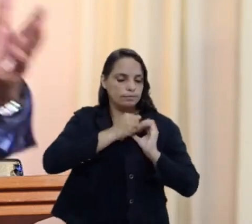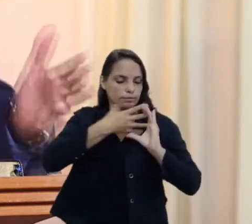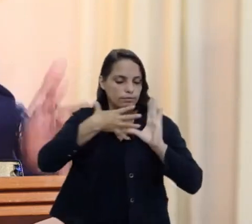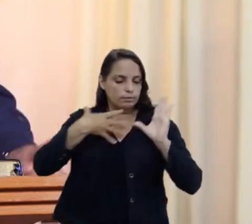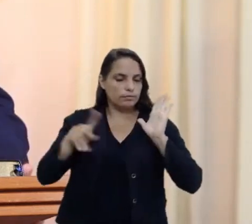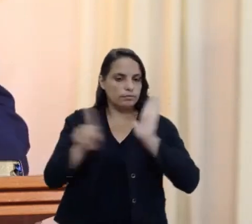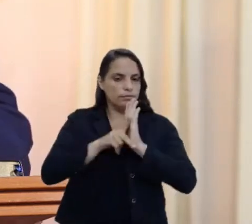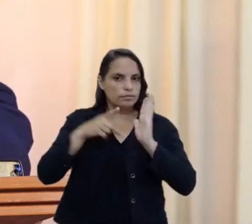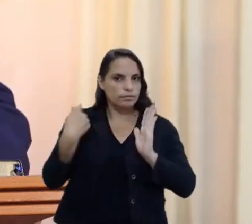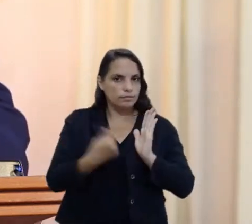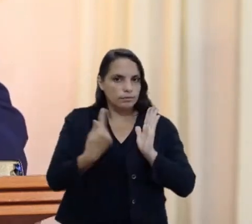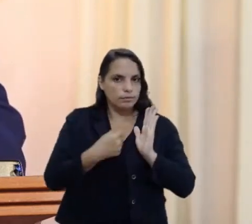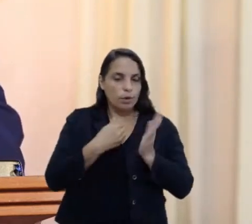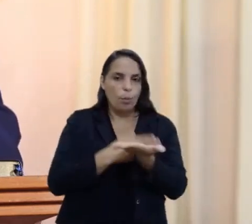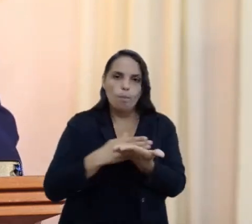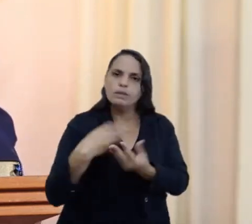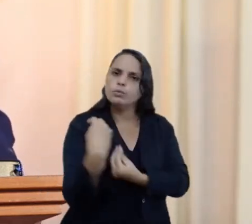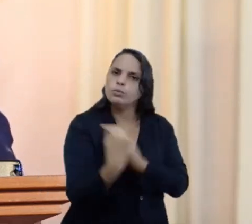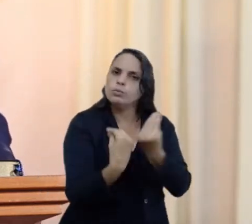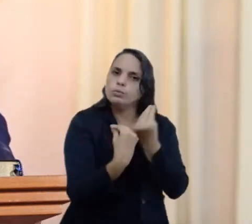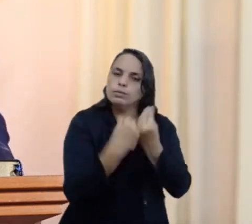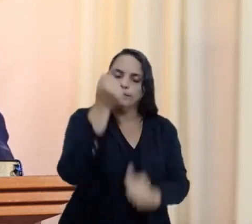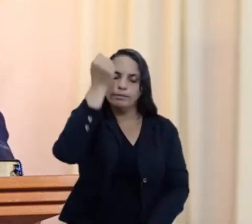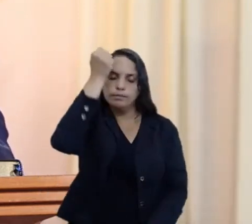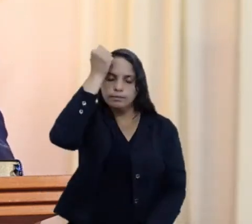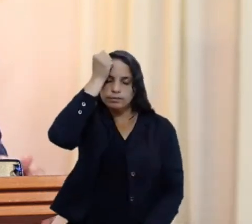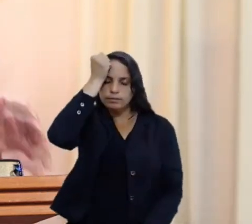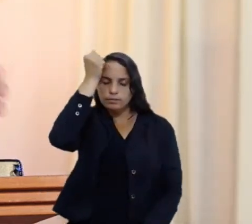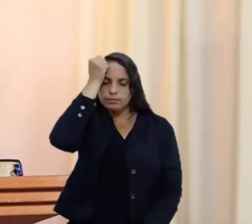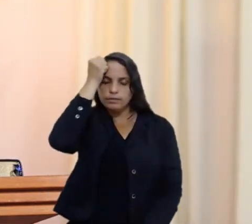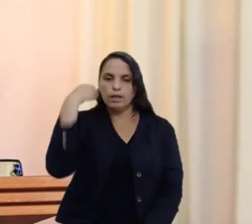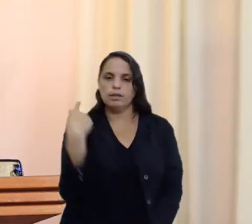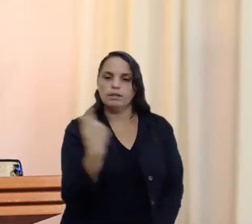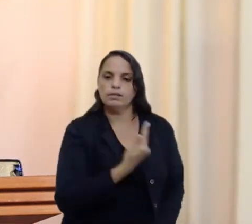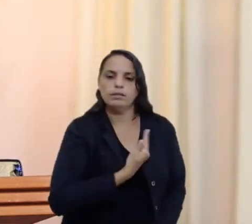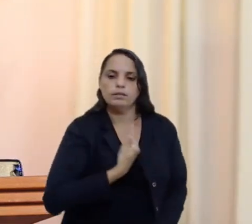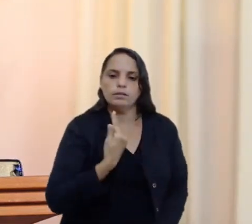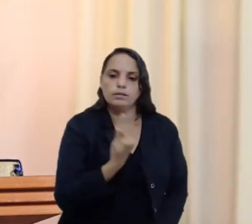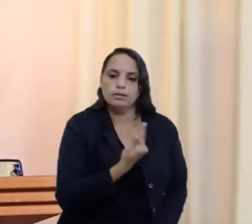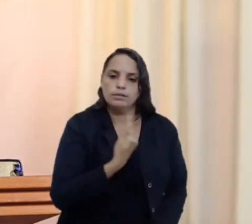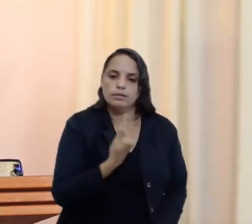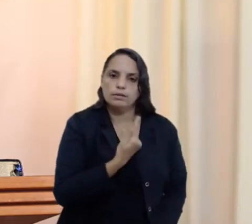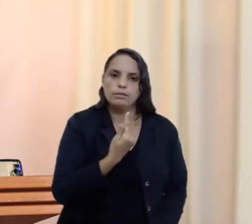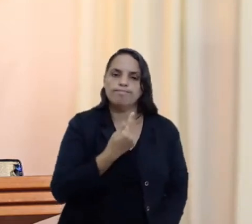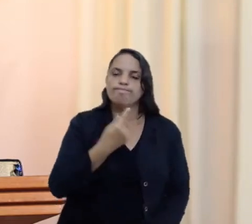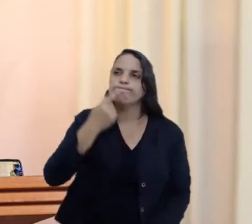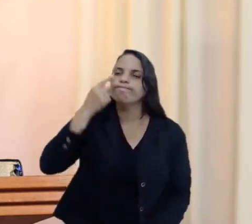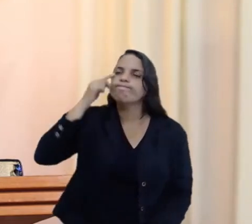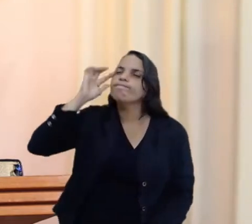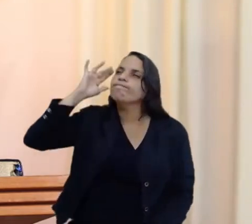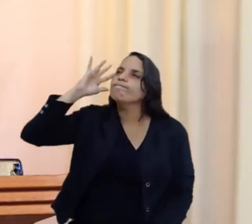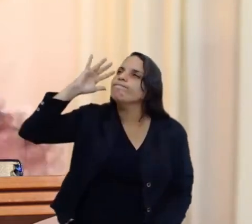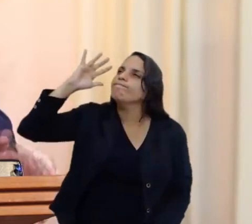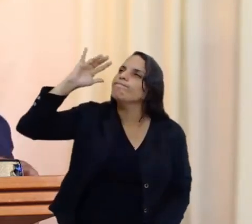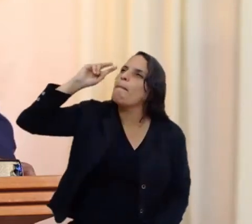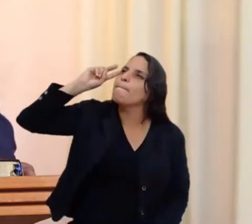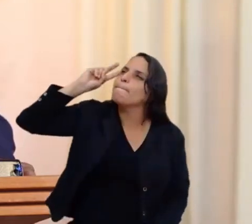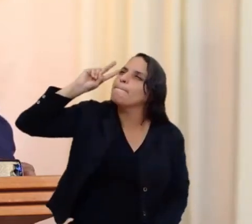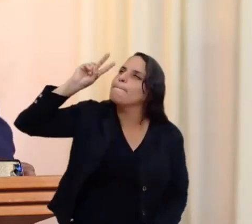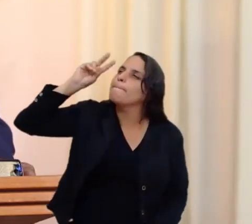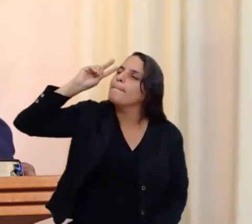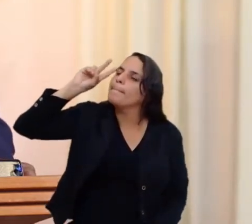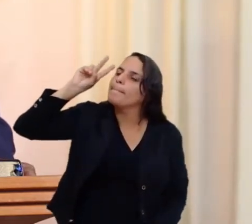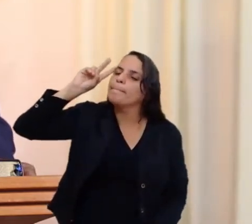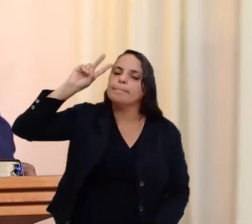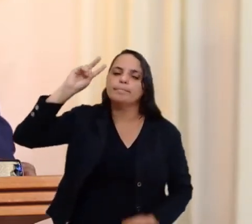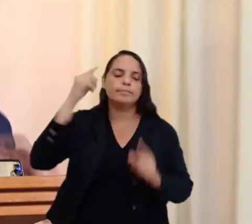começa no arrependimento. Porque é quando somos levados ao pé da cruz que o Espírito Santo, ele nos